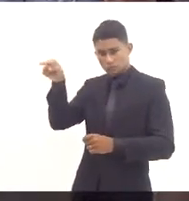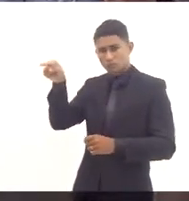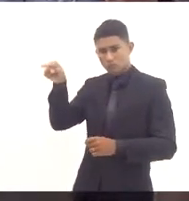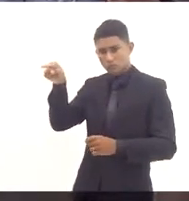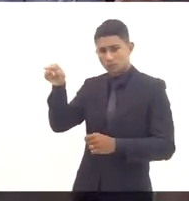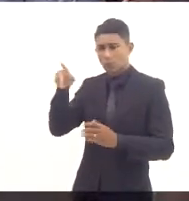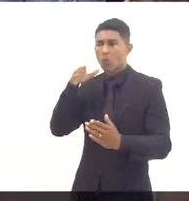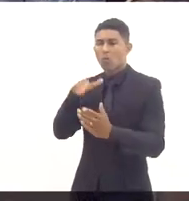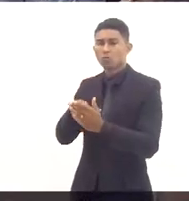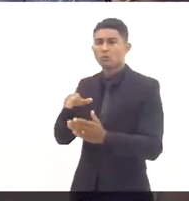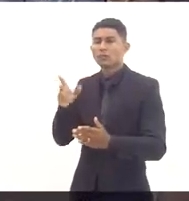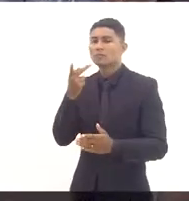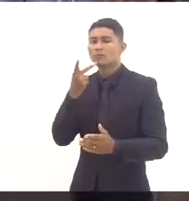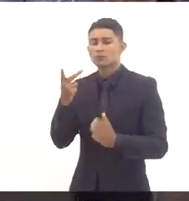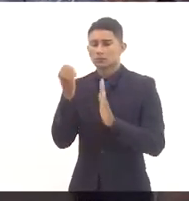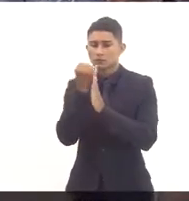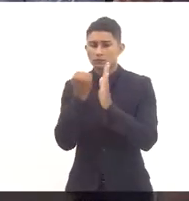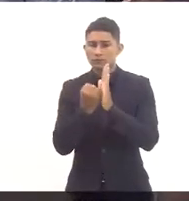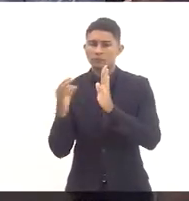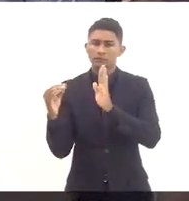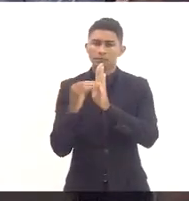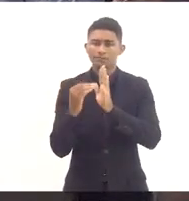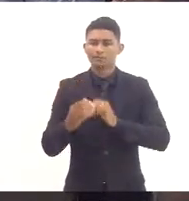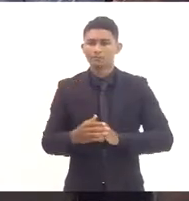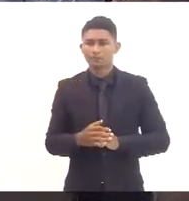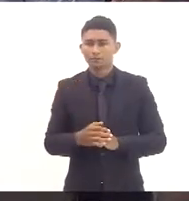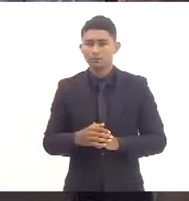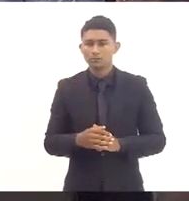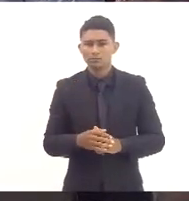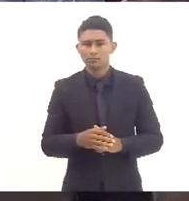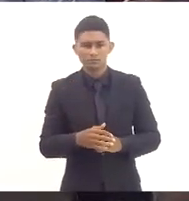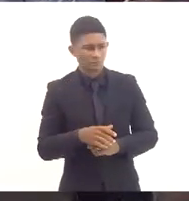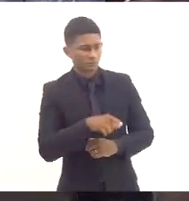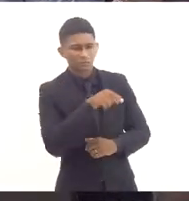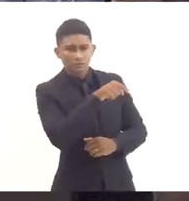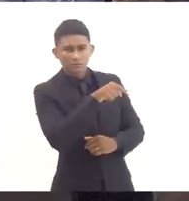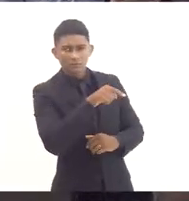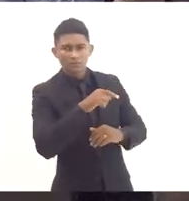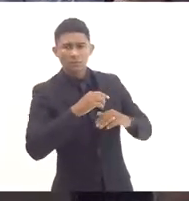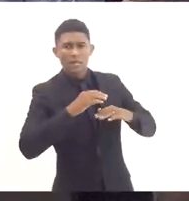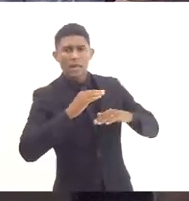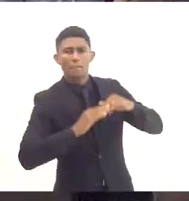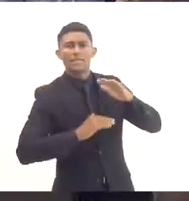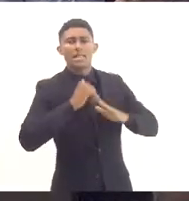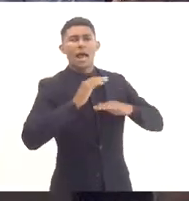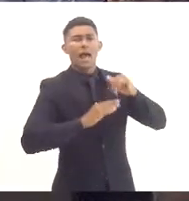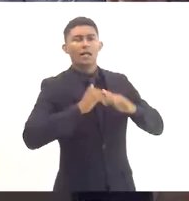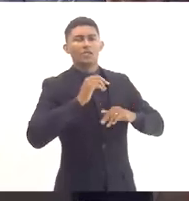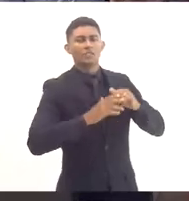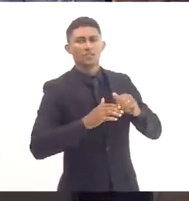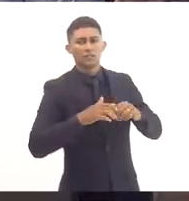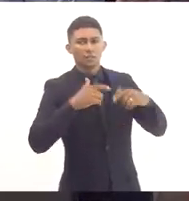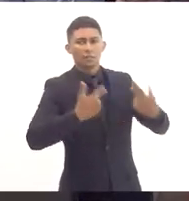botou no laudo que assim não há que se falar em capacidade para o trabalho